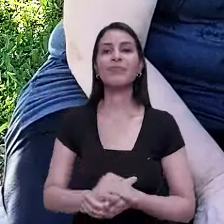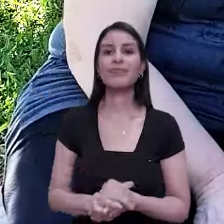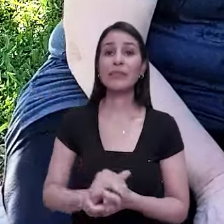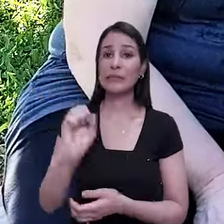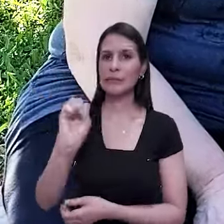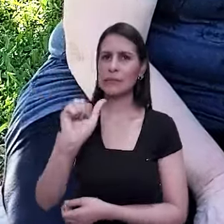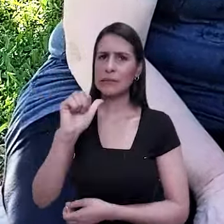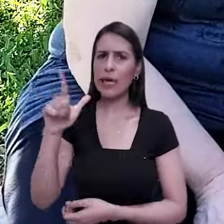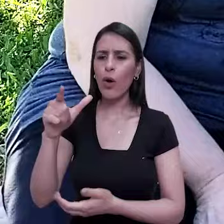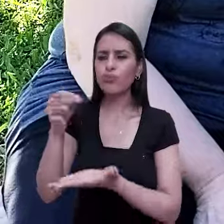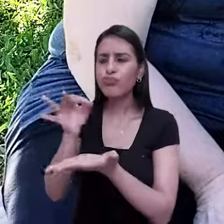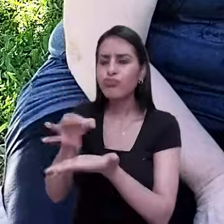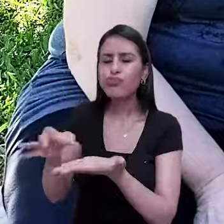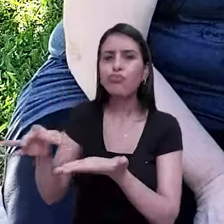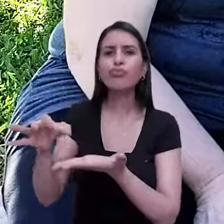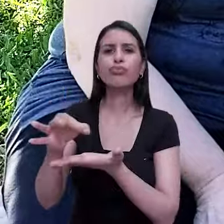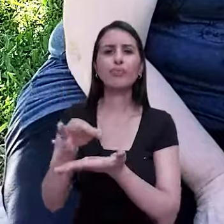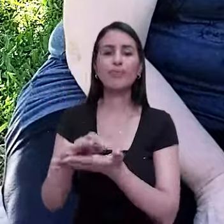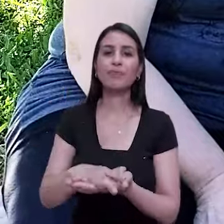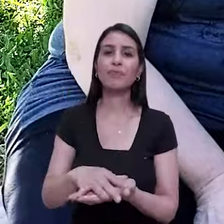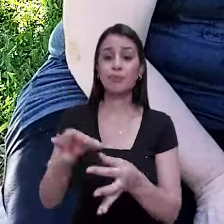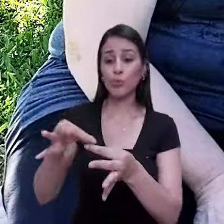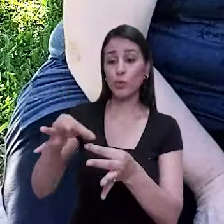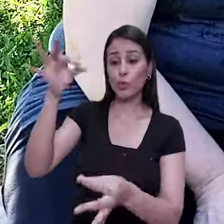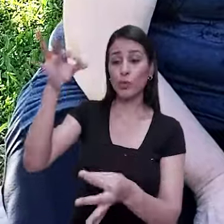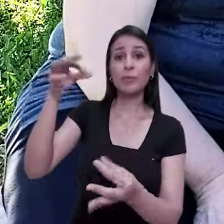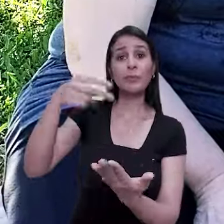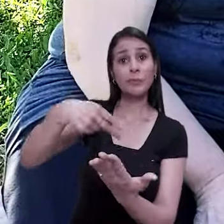sal grosso, pincel,